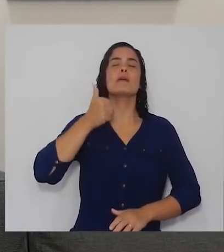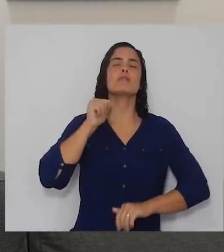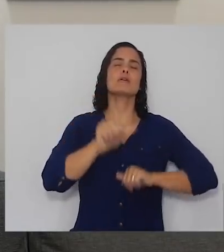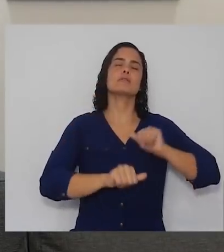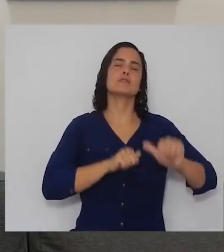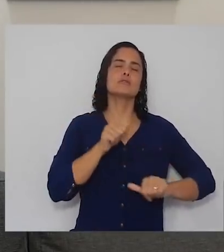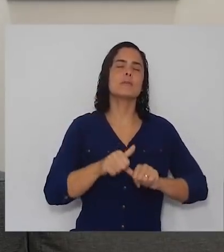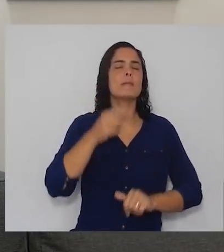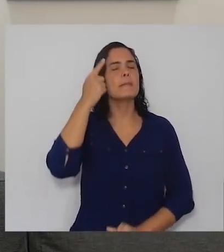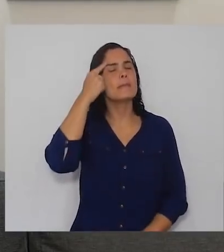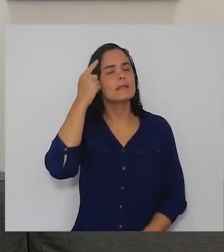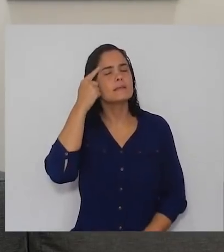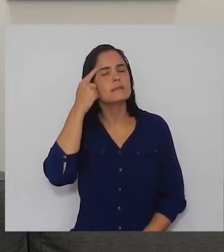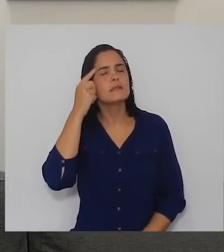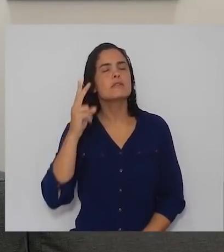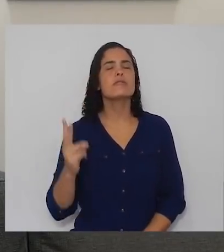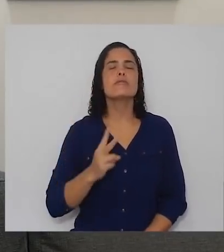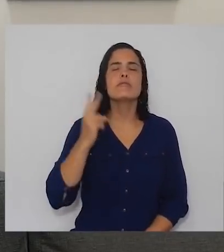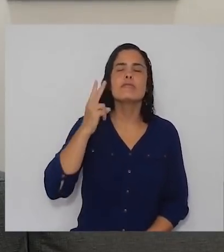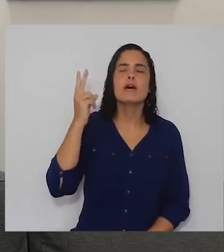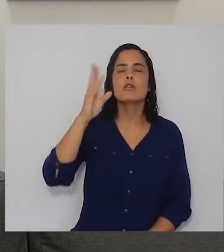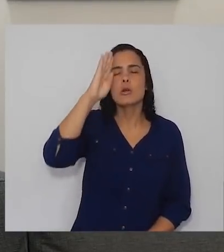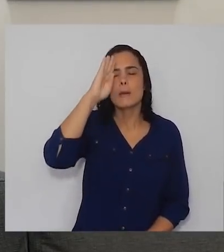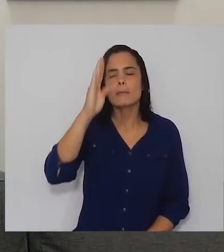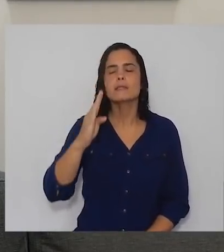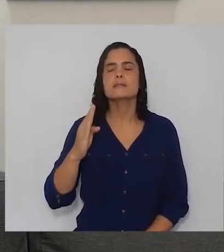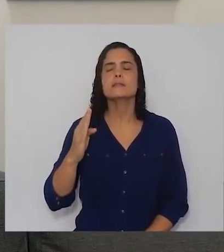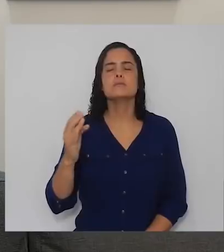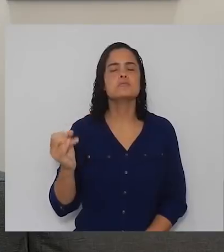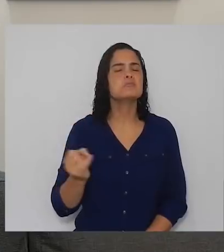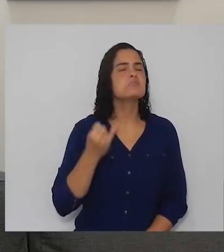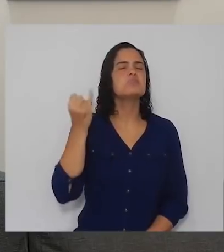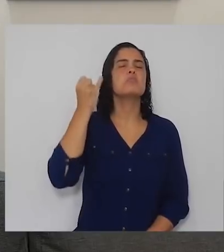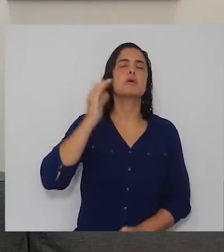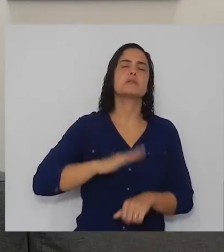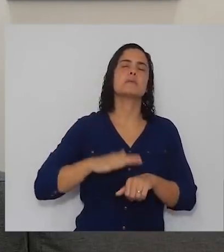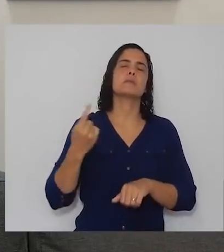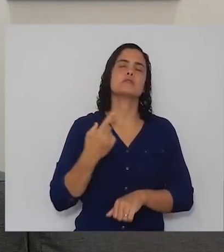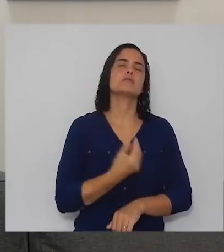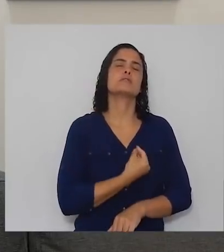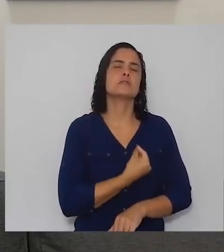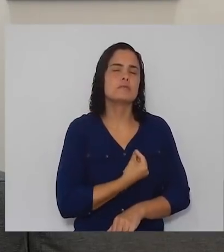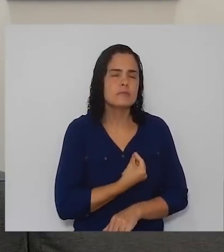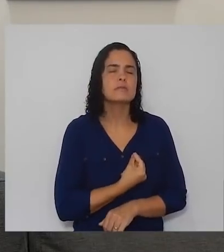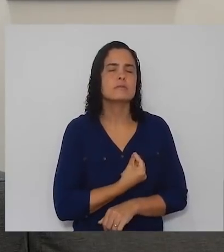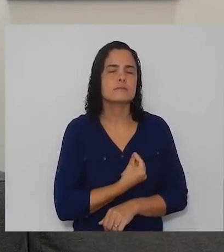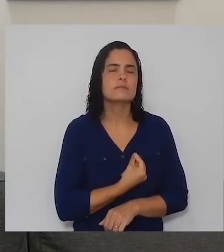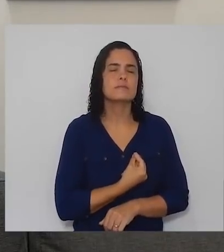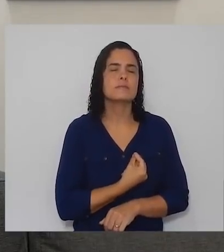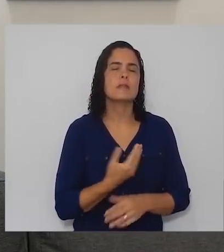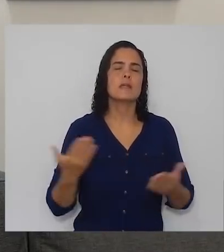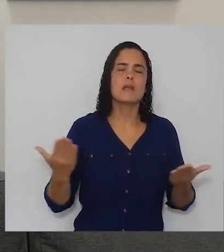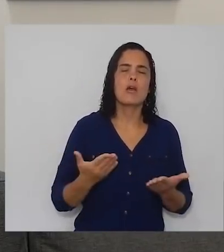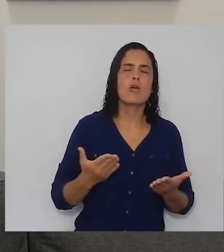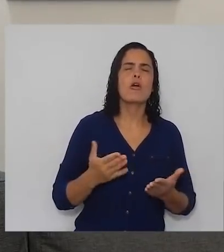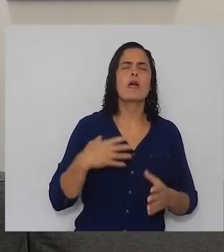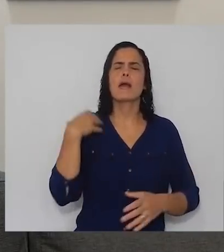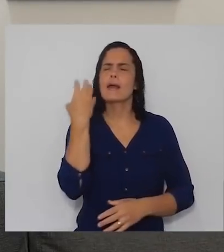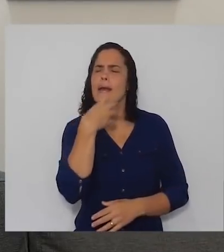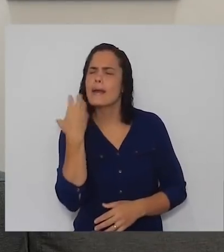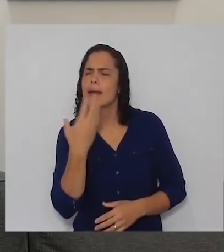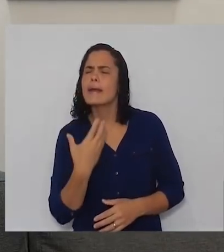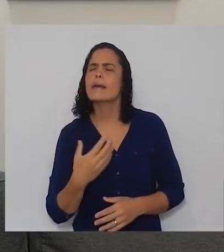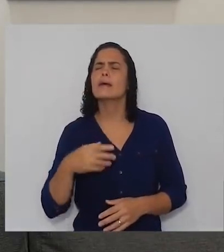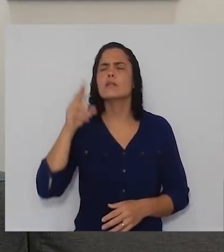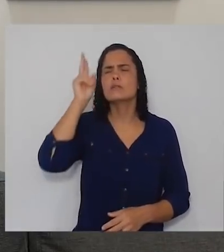melhores, amadurecidos, refletindo sobre valores e princípios que valem a pena viver. Pai querido, recebe este culto. A partir de